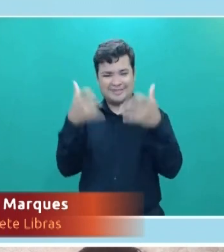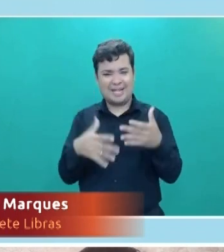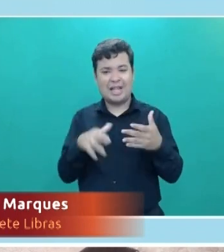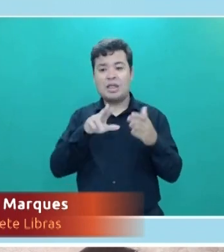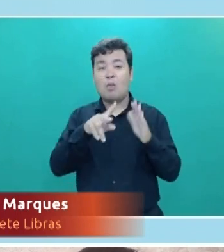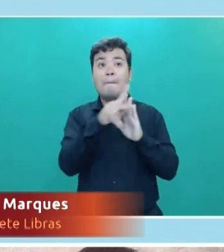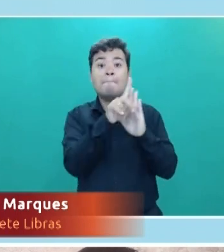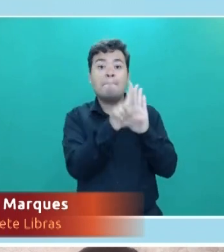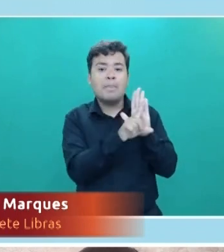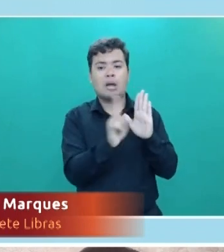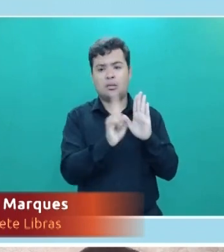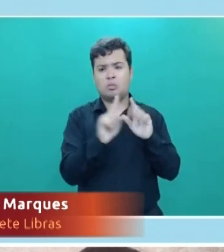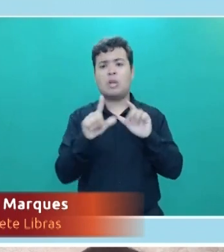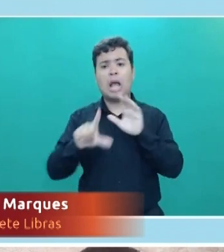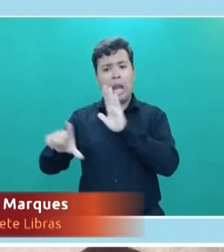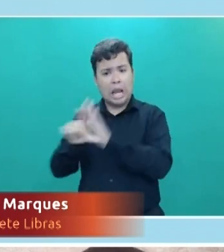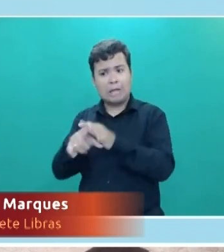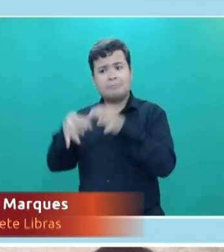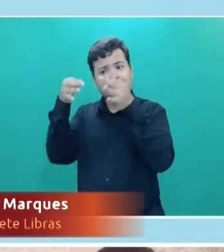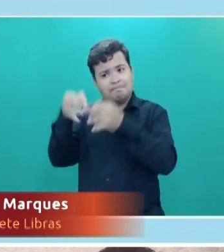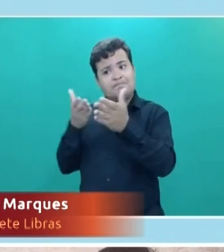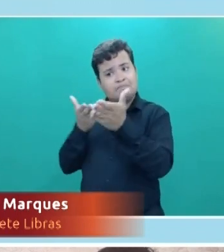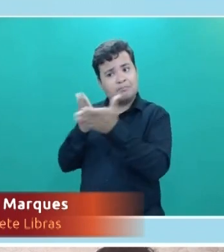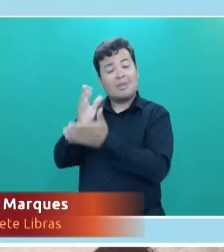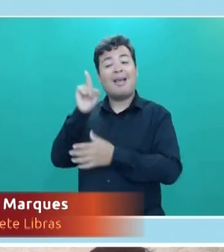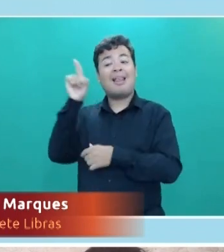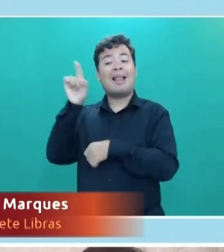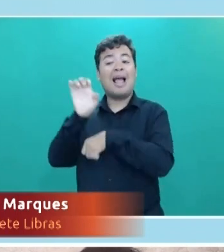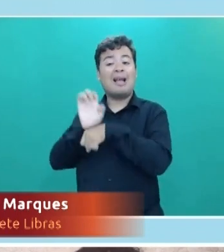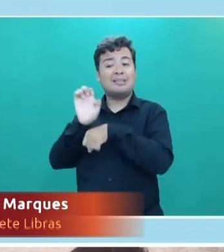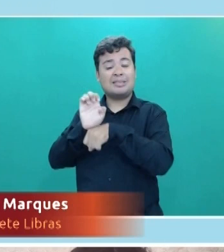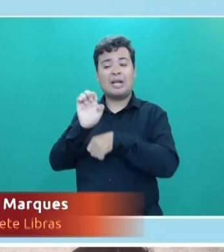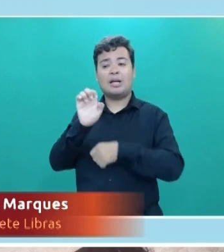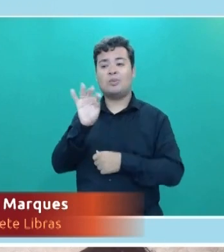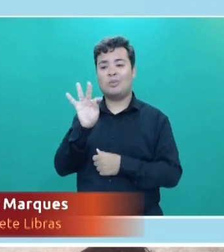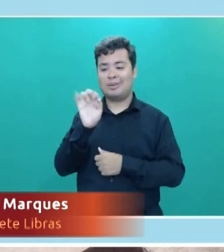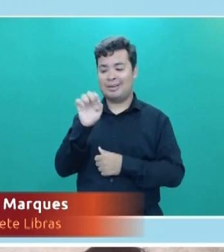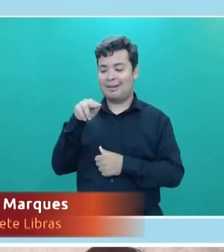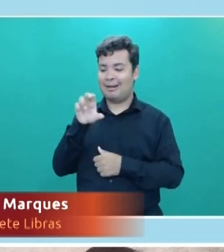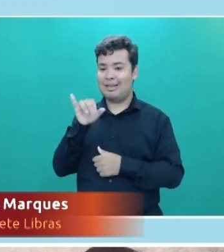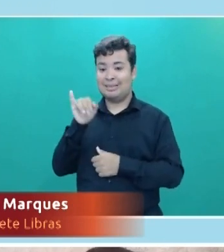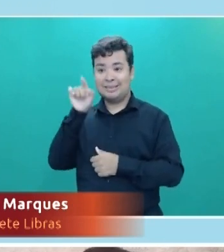A lei que foi sancionada no estado do Tennessee, lá nos Estados Unidos, proibindo